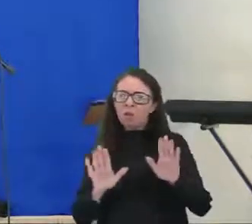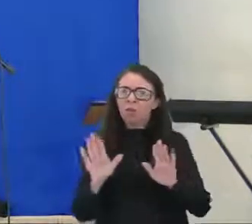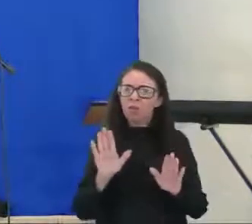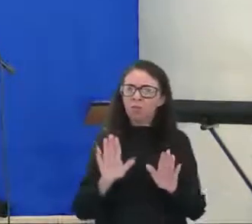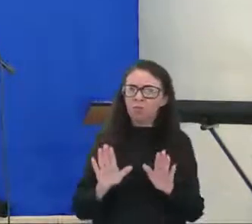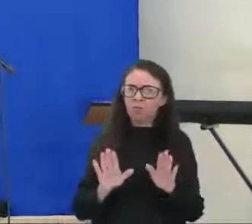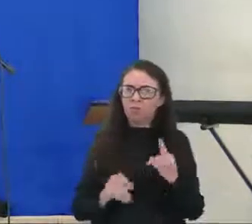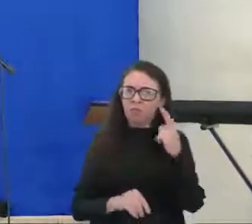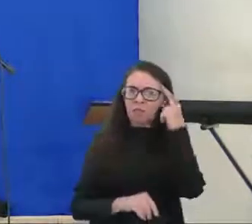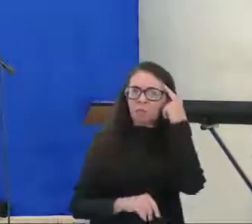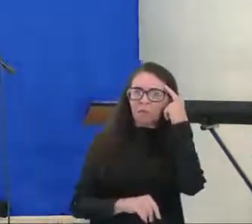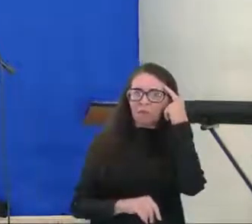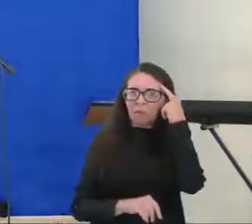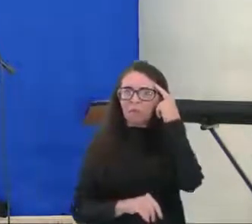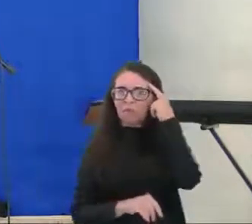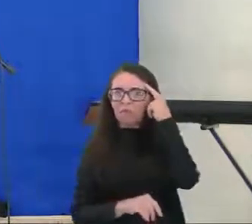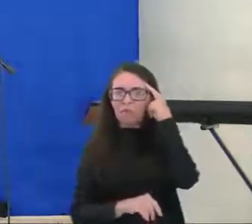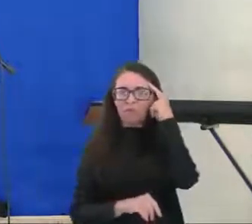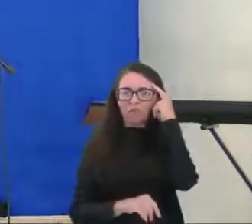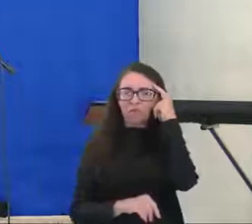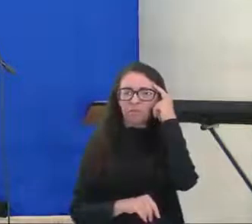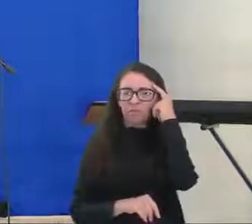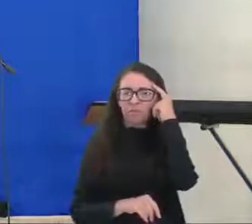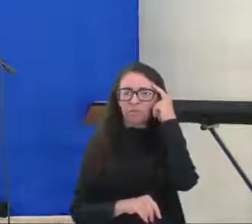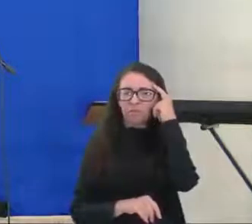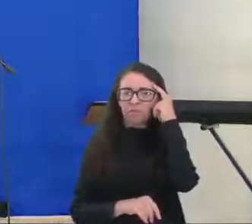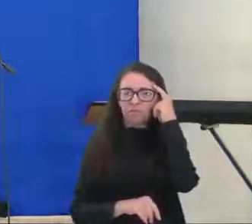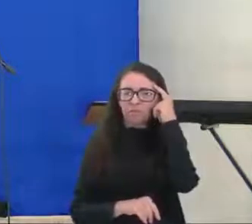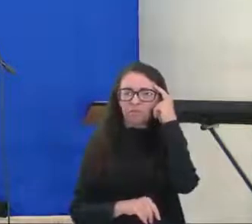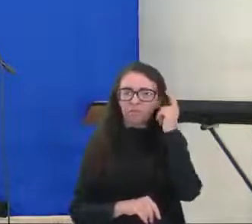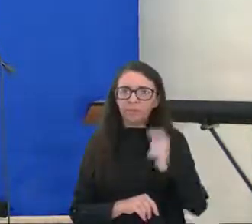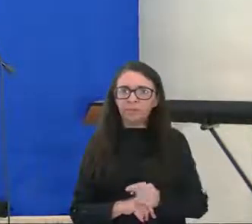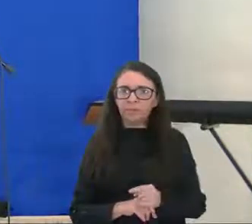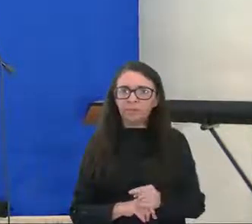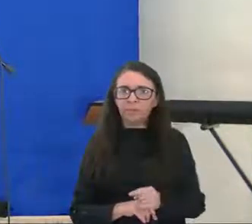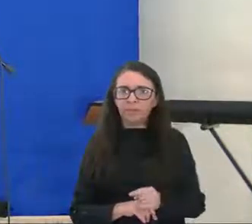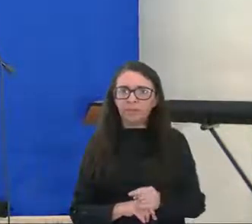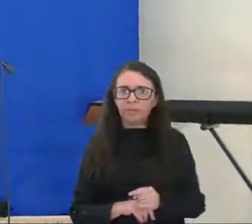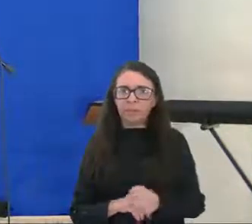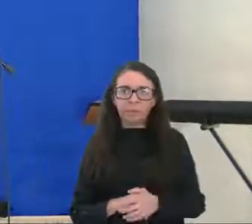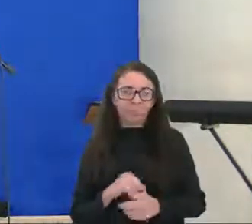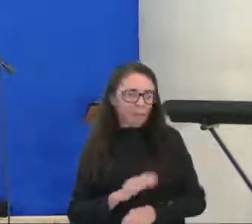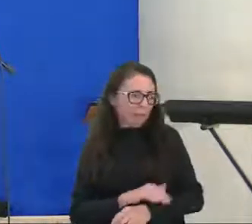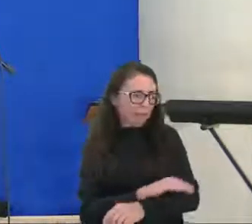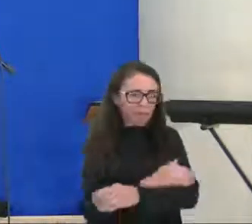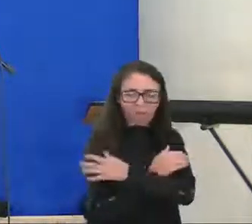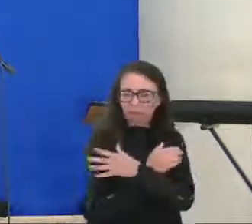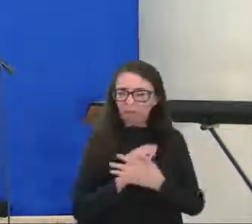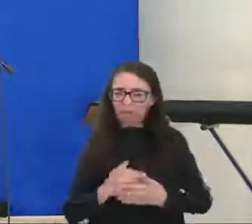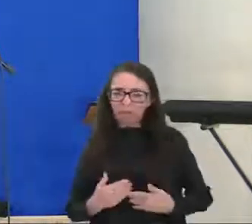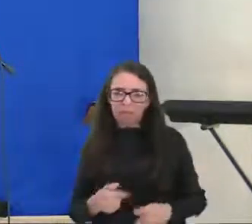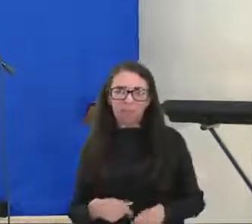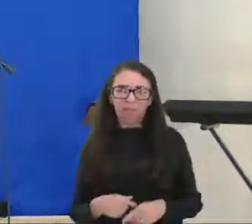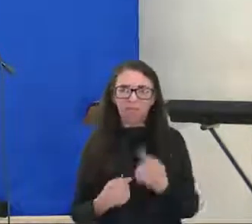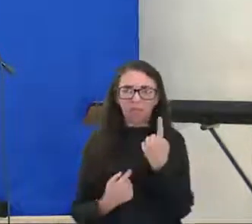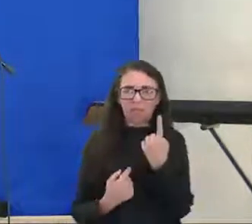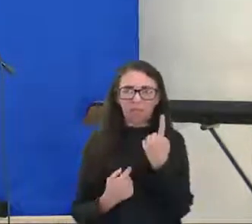aí. E a gente vai mais para... O apóstolo Paulo vai apertar mais ainda.